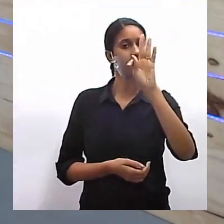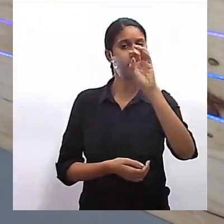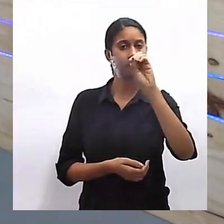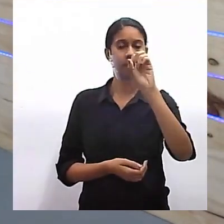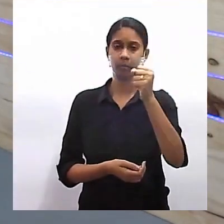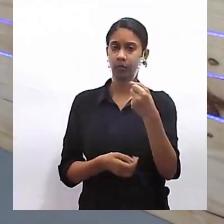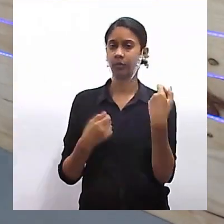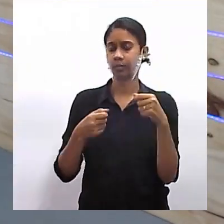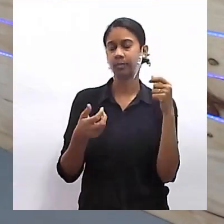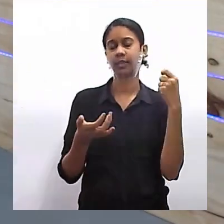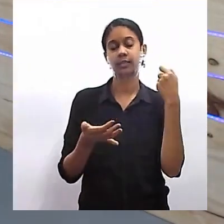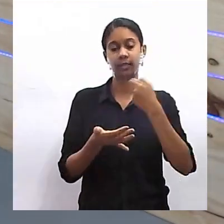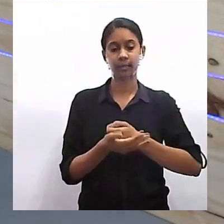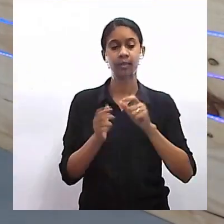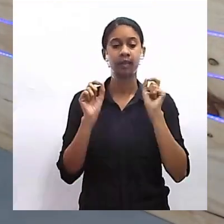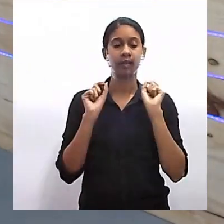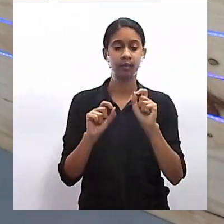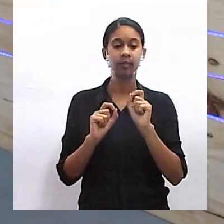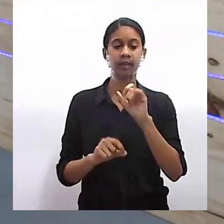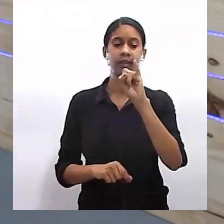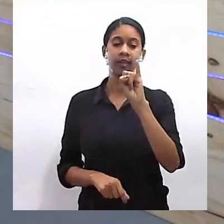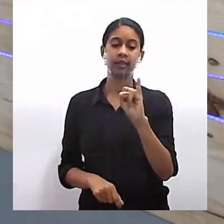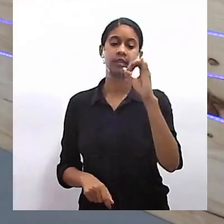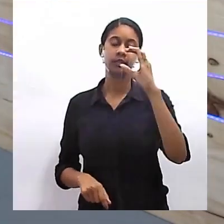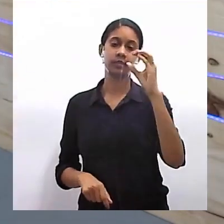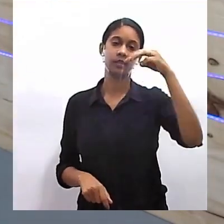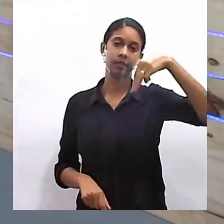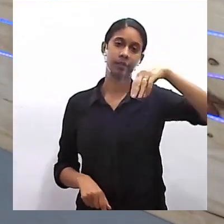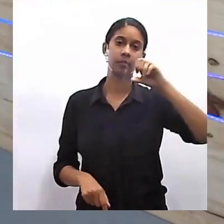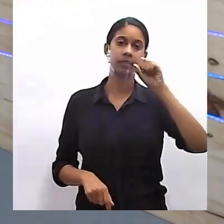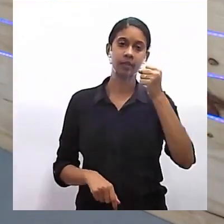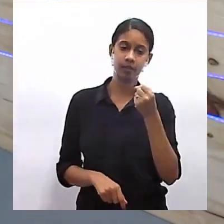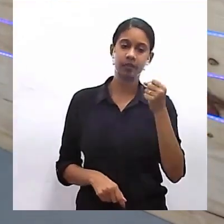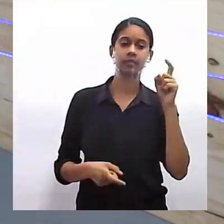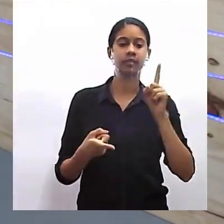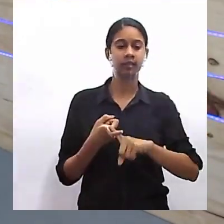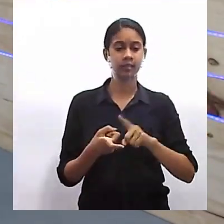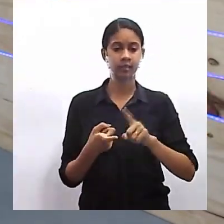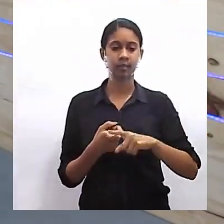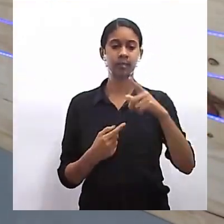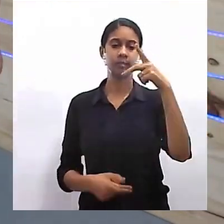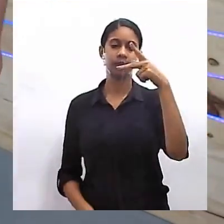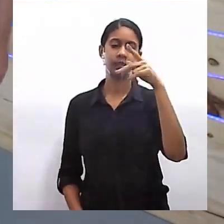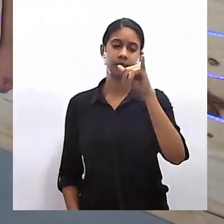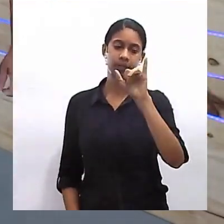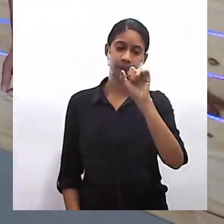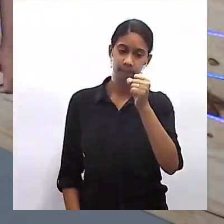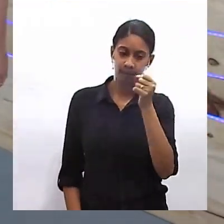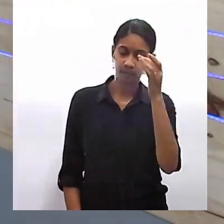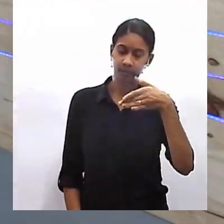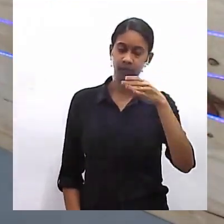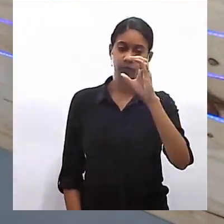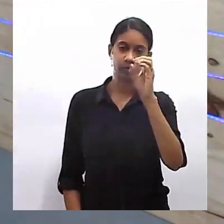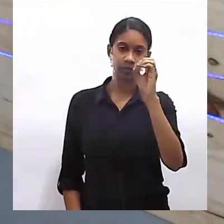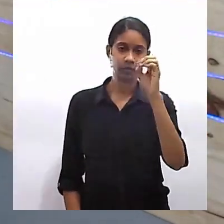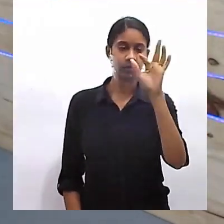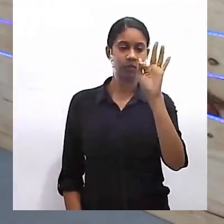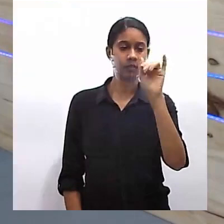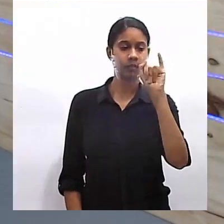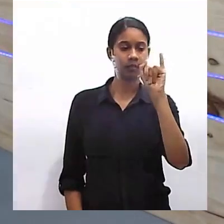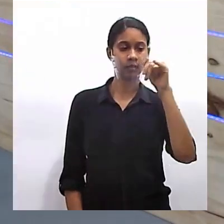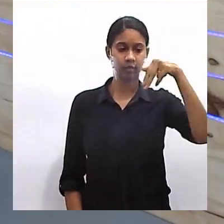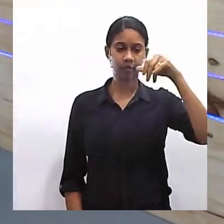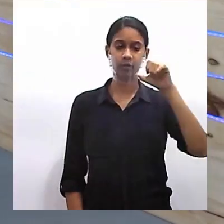como ICMS, PIS/COFINS, entre outros. Então, é uma série de custos que a gente trabalha dentro de um CD do centro